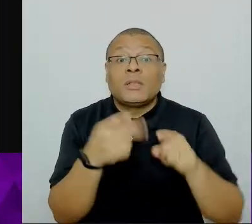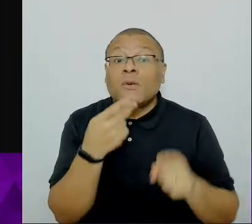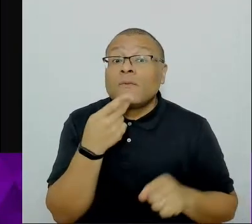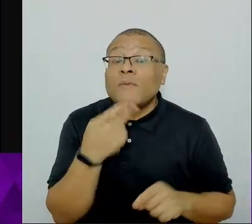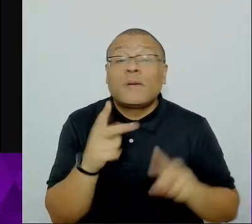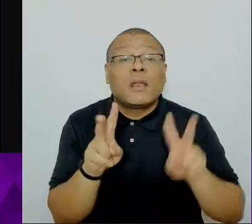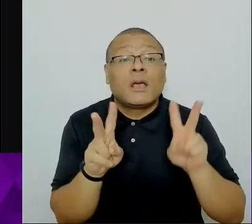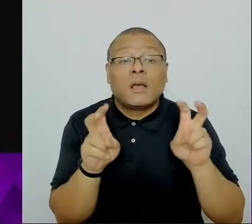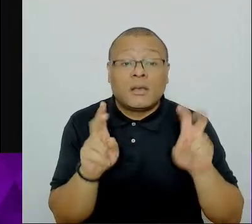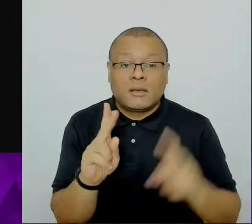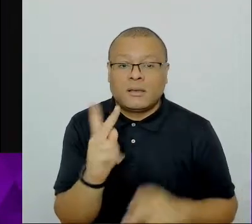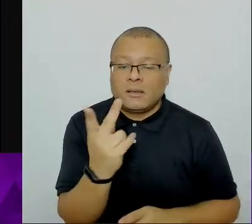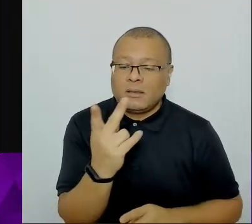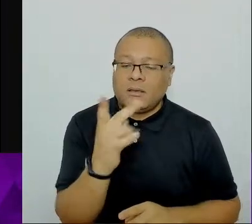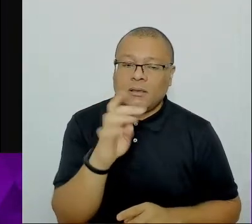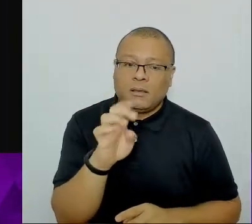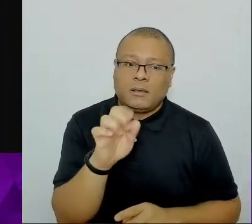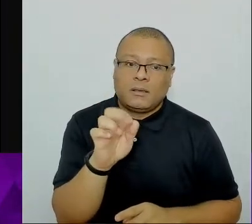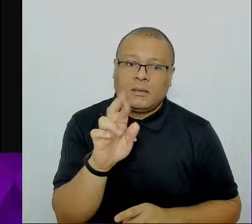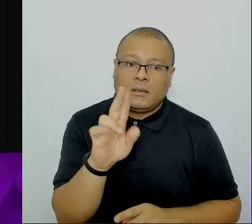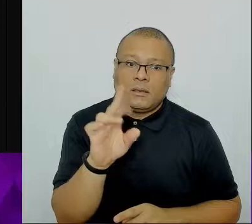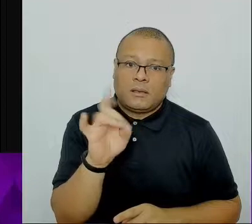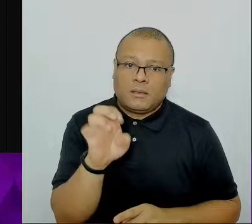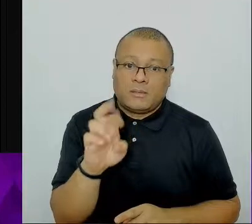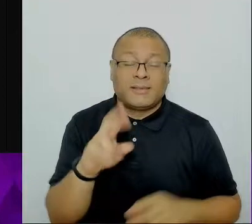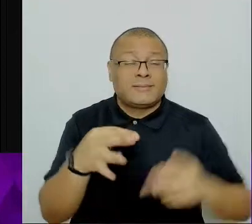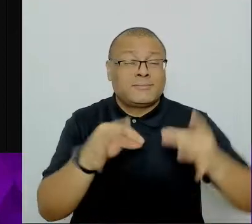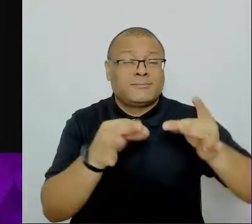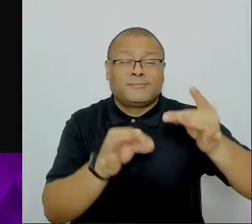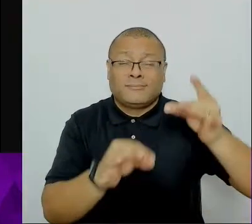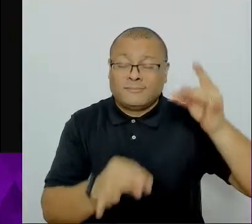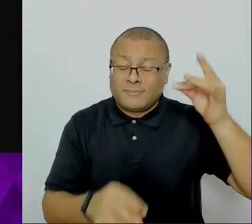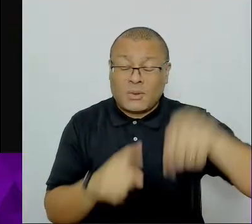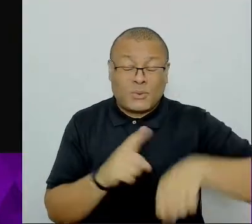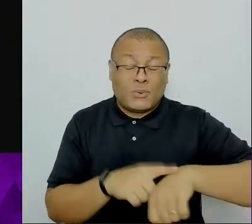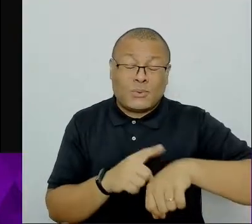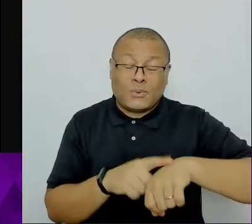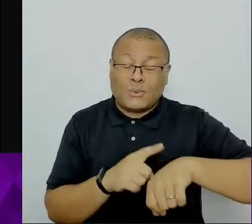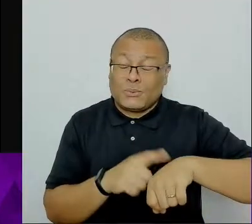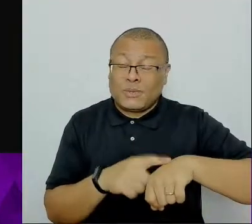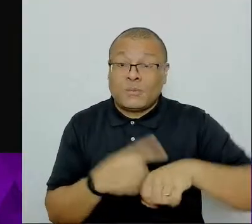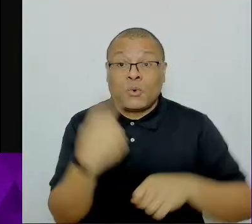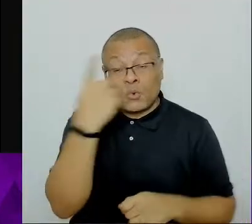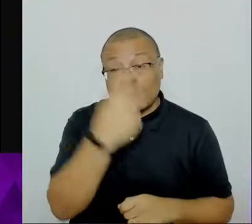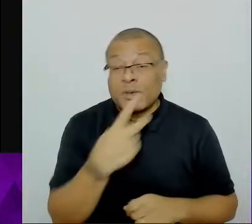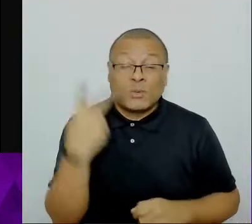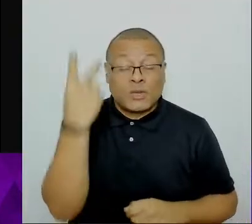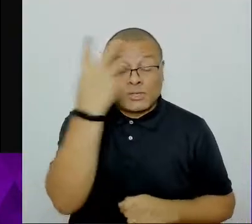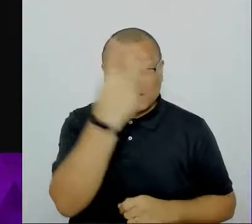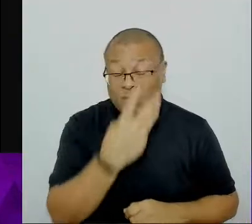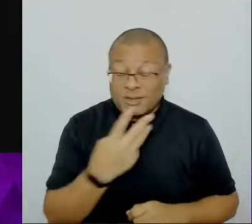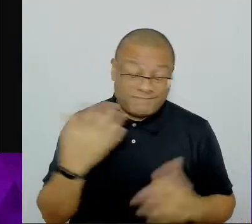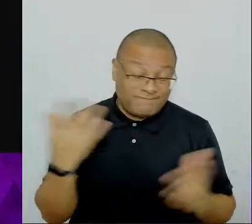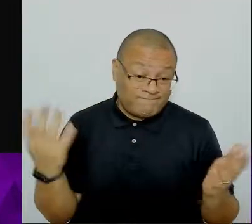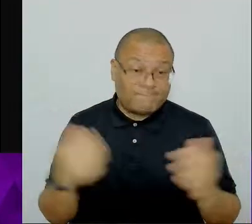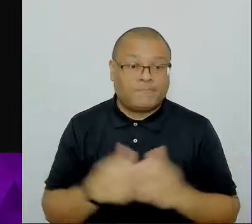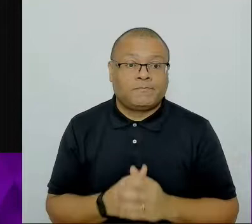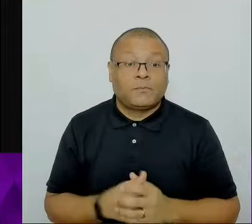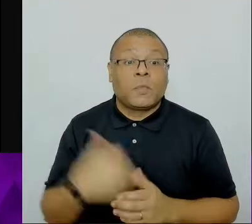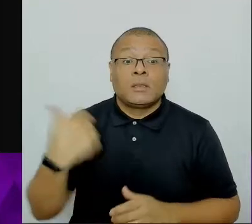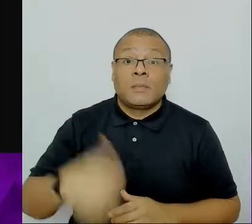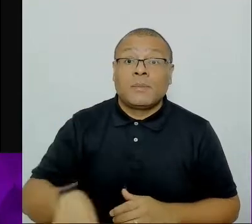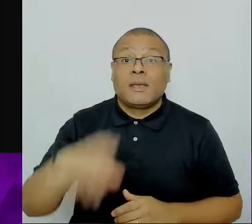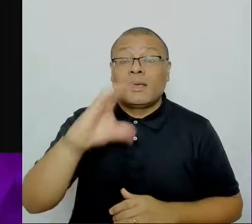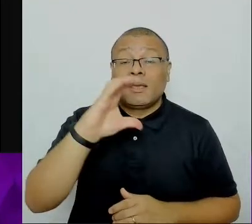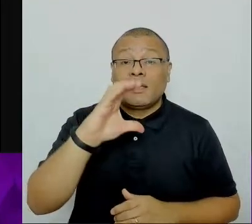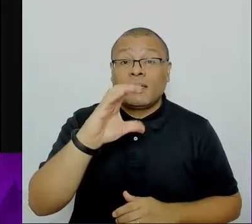fundo em headers, porque headers também é um assunto muito extenso, e tomaria mais ou menos 1 a 2 horas de palestra só para falar sobre headers. A gente também não vai falar sobre